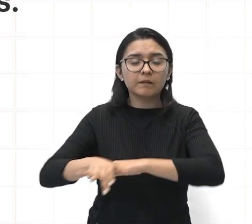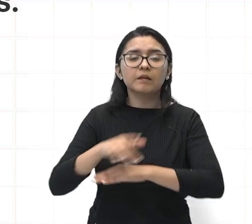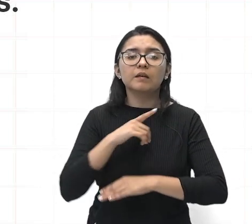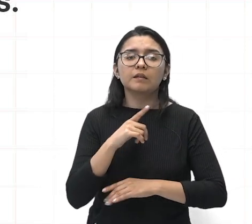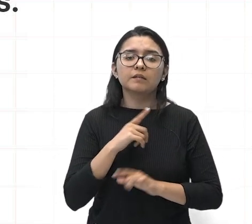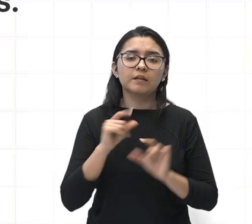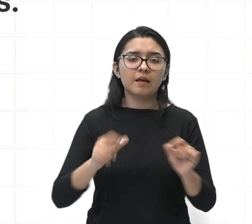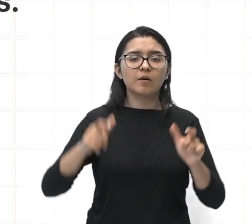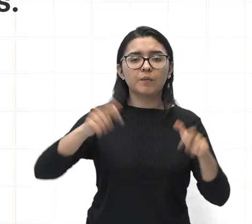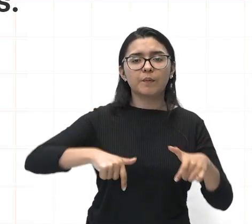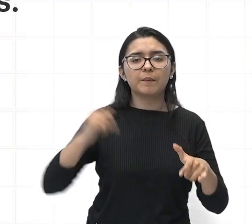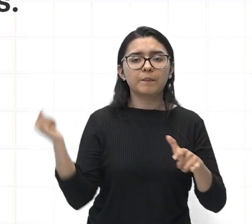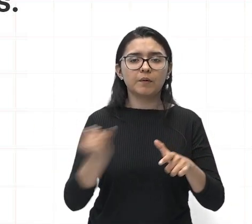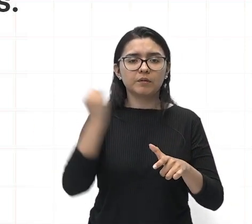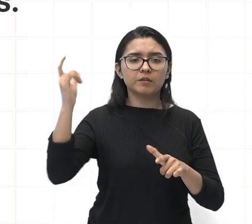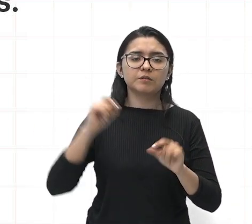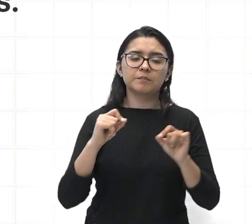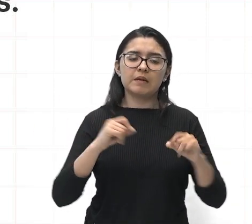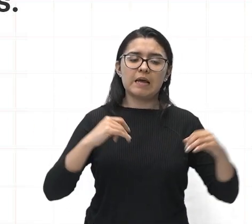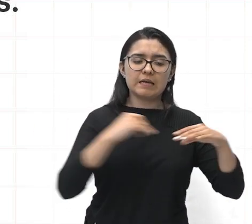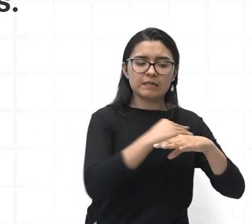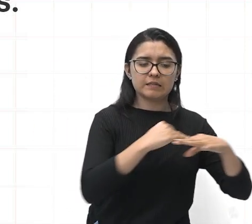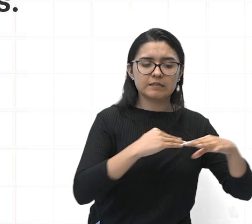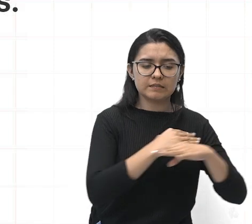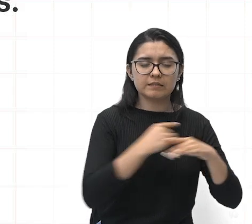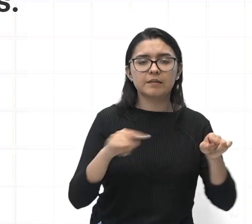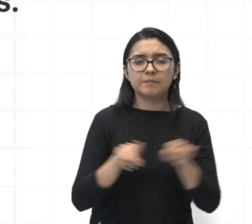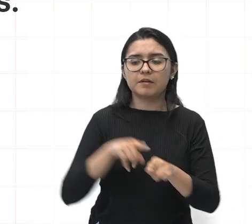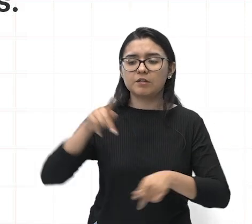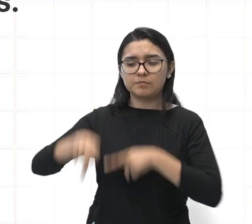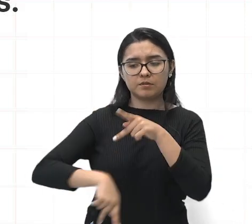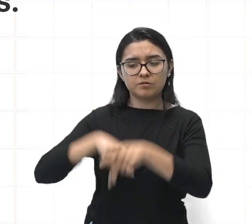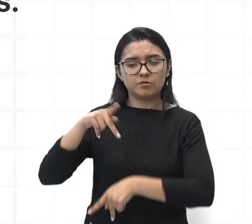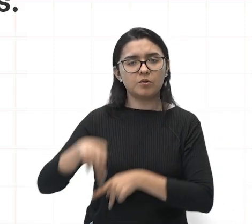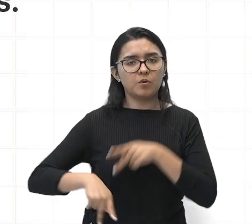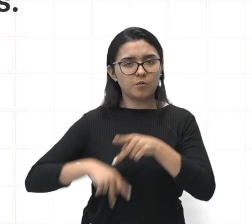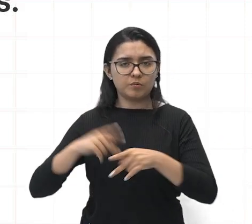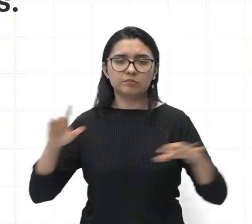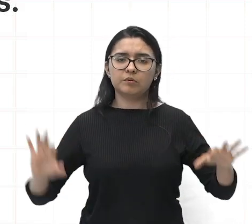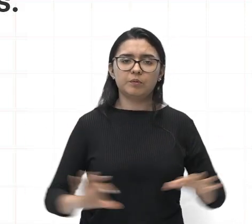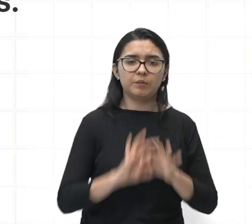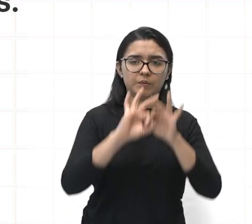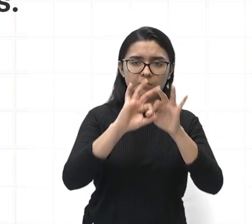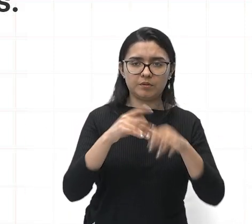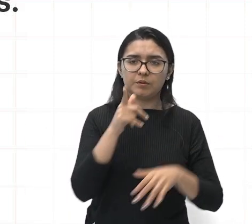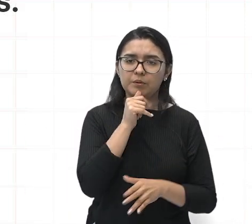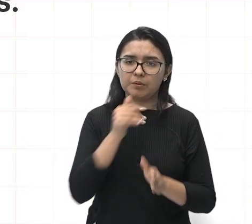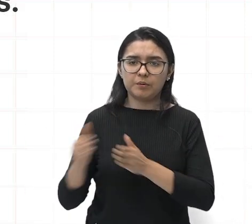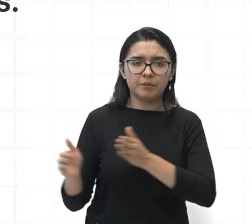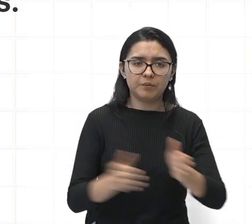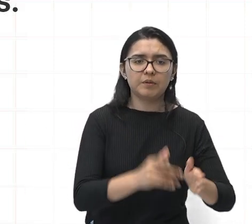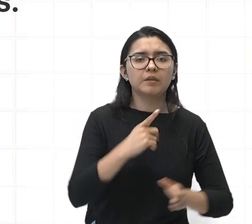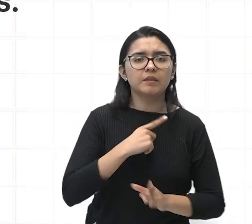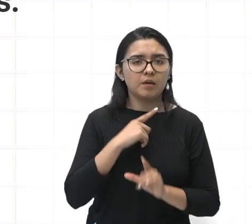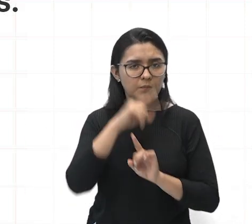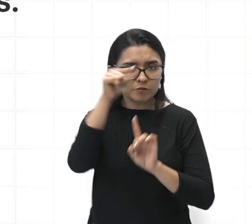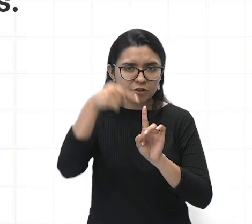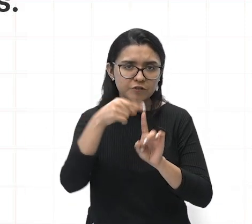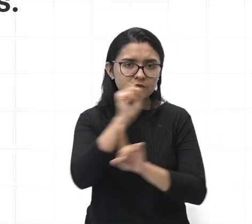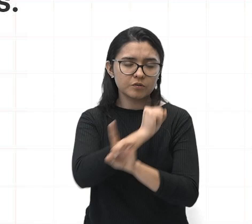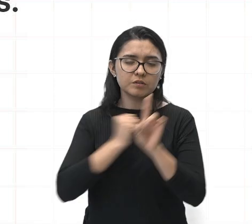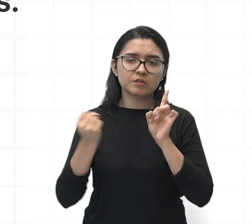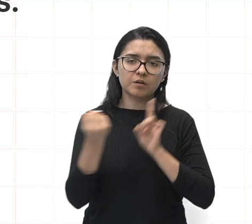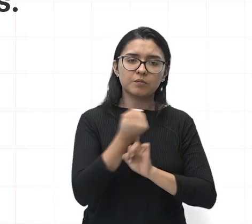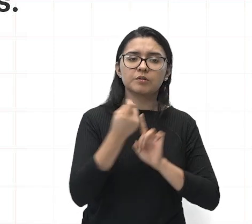funcionam como um importante vínculo entre a cidade e seus moradores. Então, os rios, eles passam a ter uma função social. E aí a